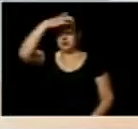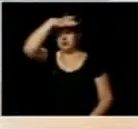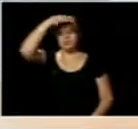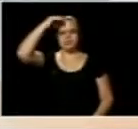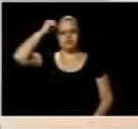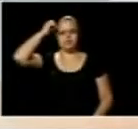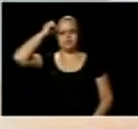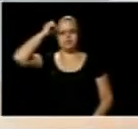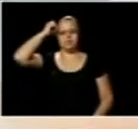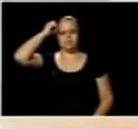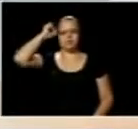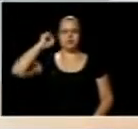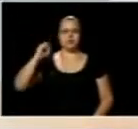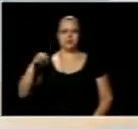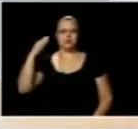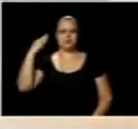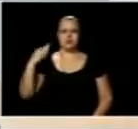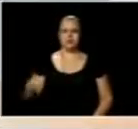Taubaté.